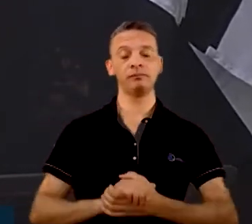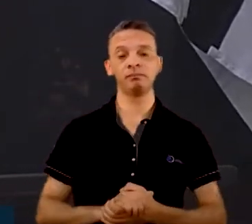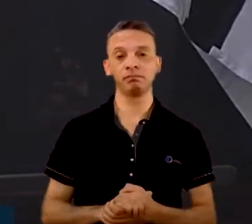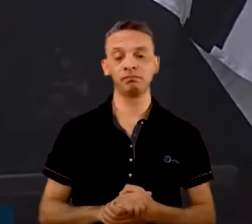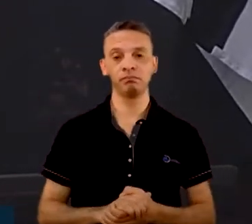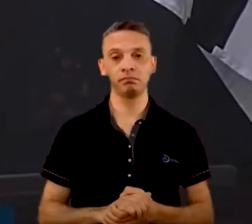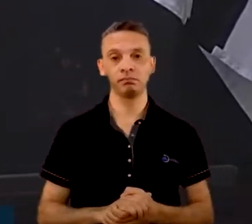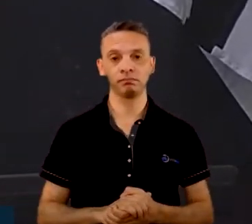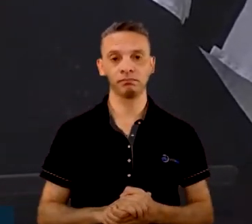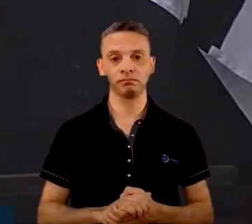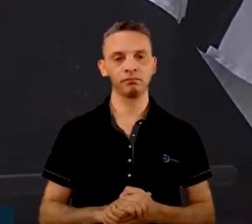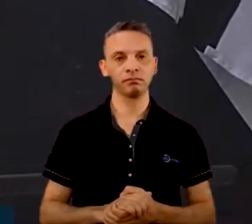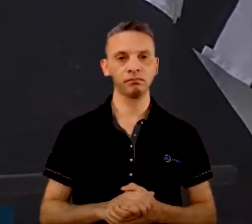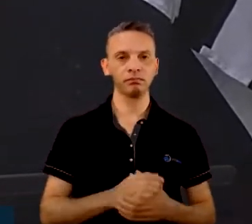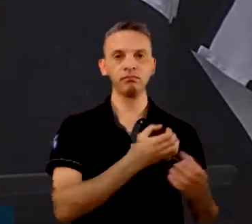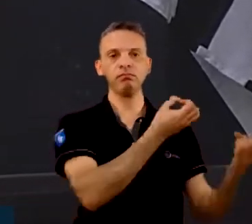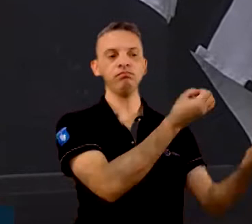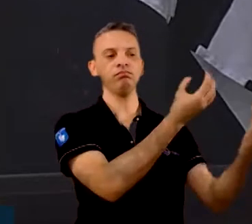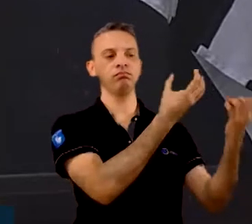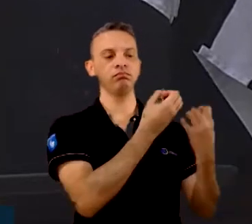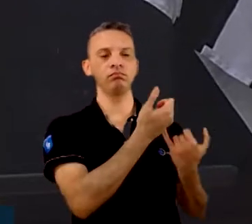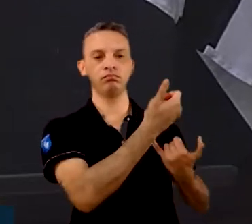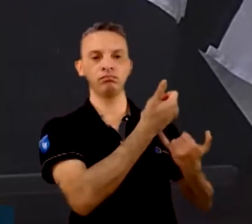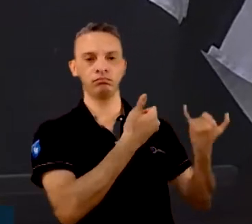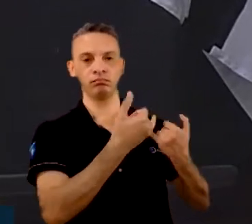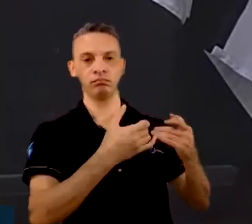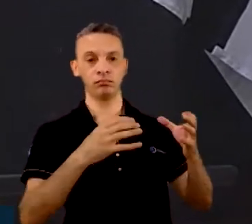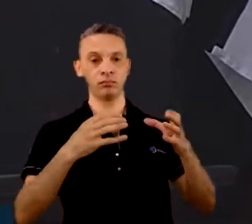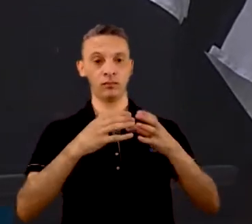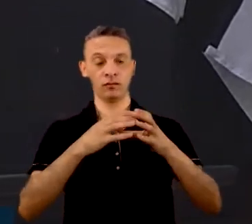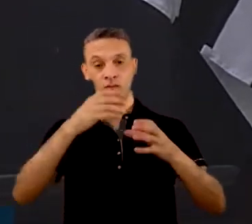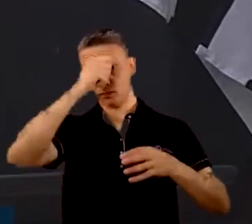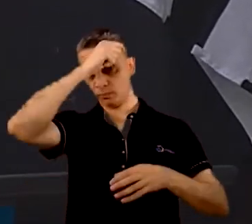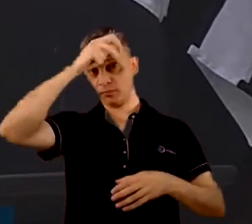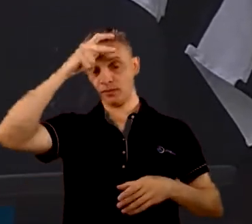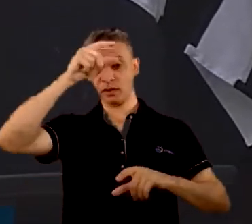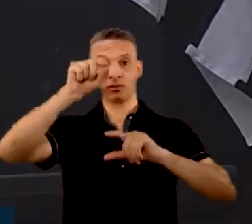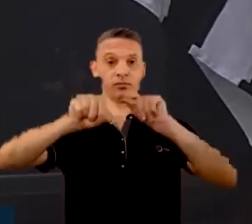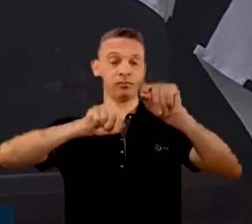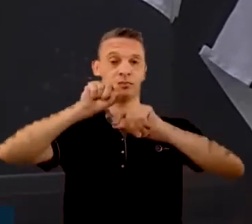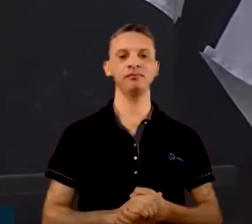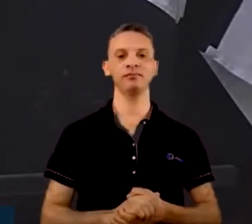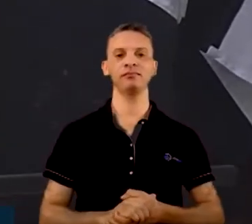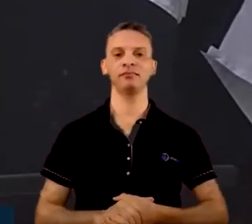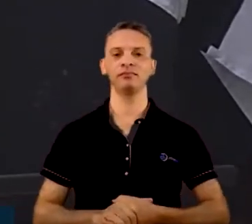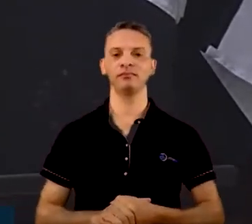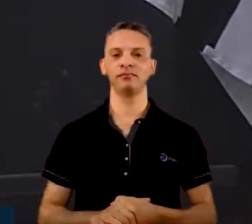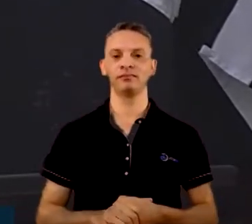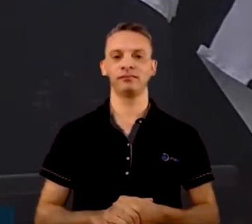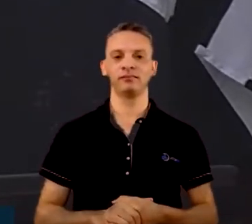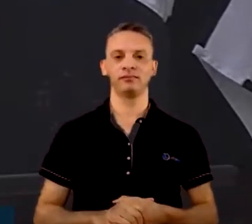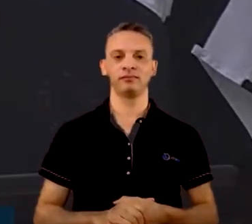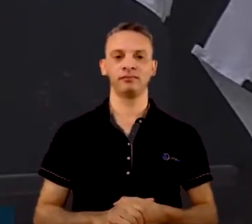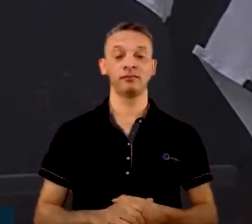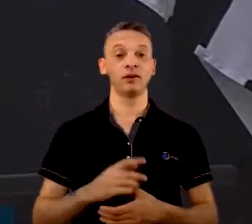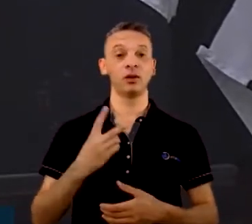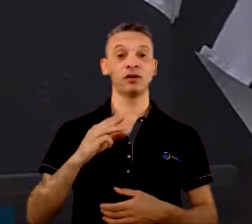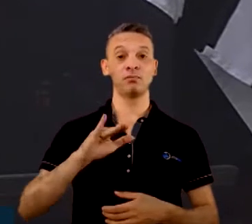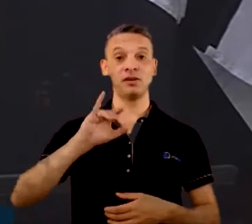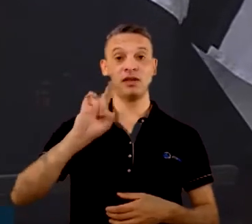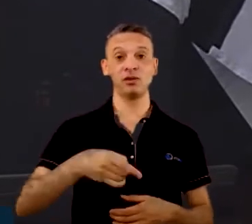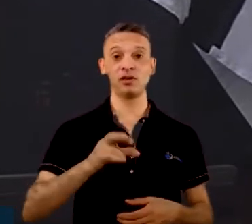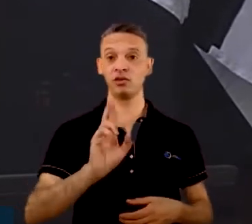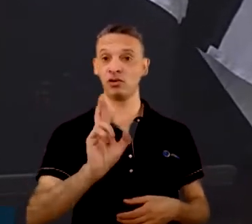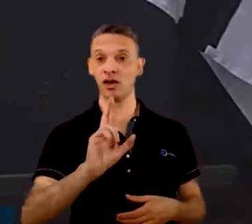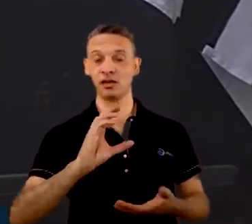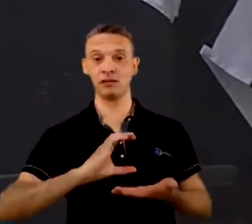tive a informação hoje, através do prefeito municipal, que foram liberados 2 milhões de reais para a